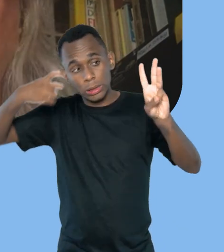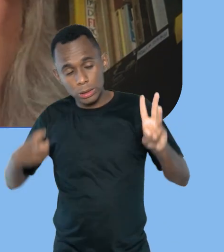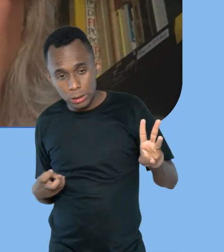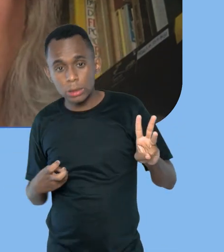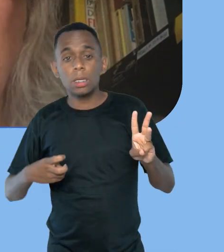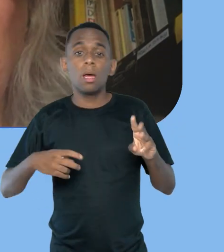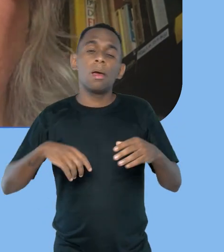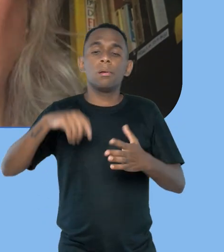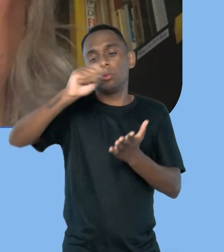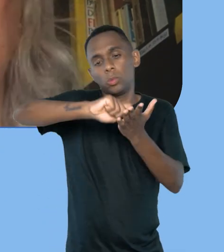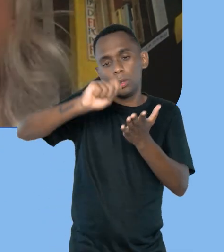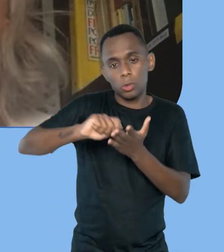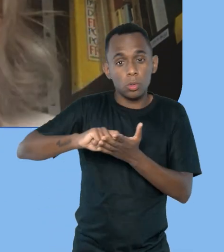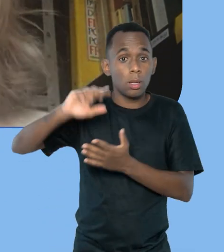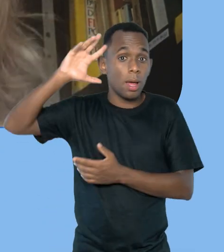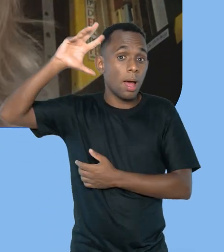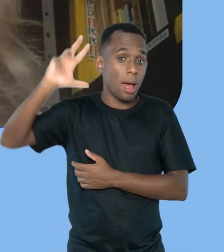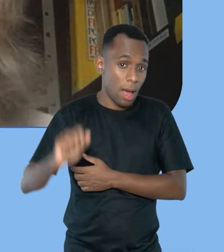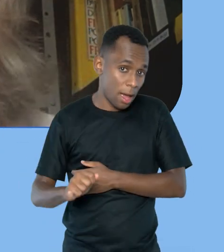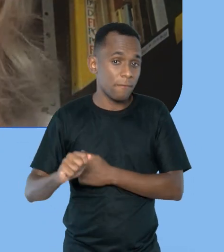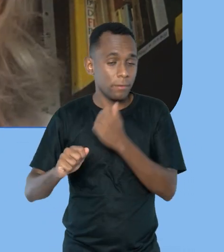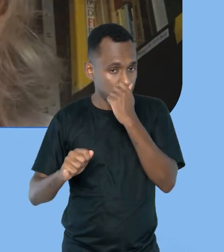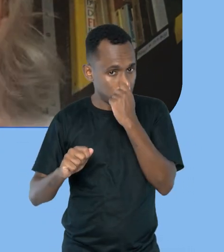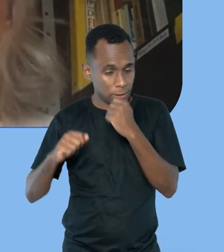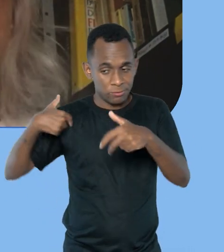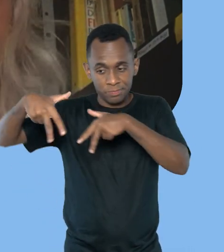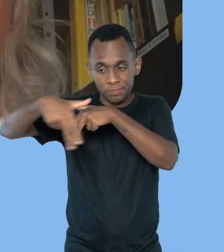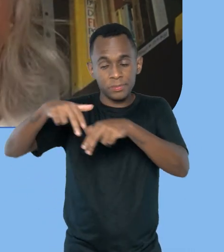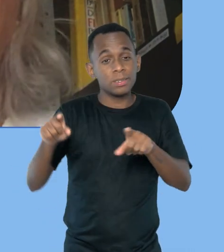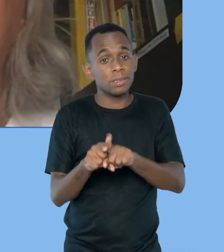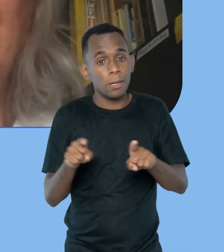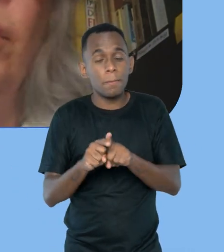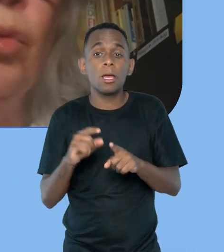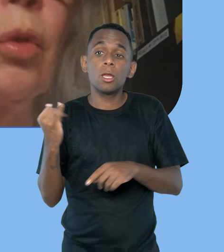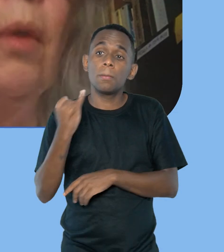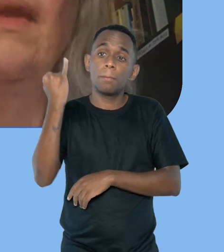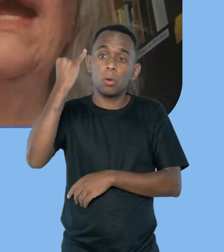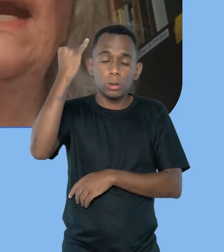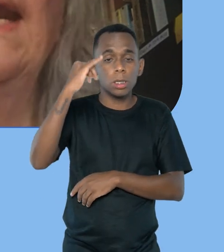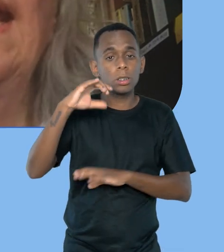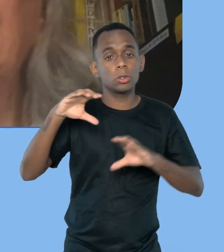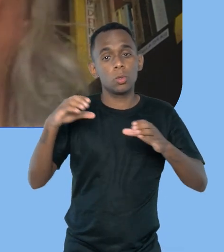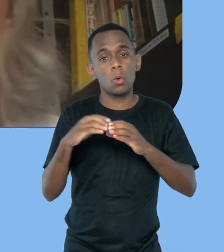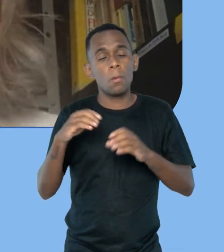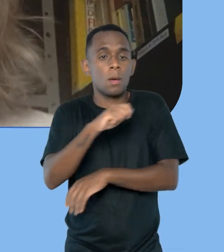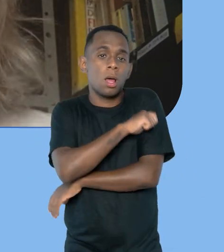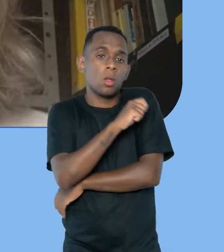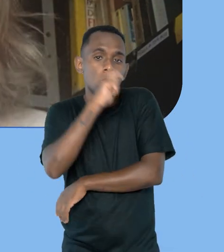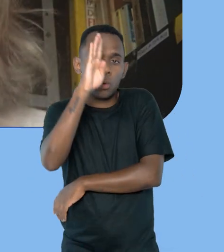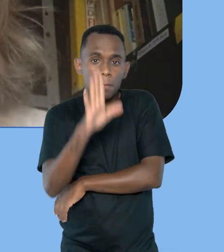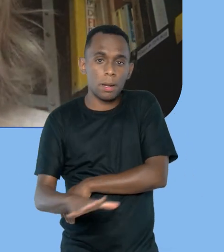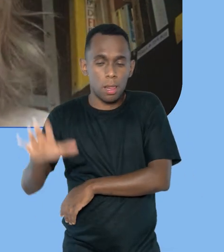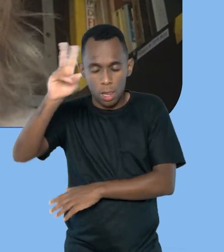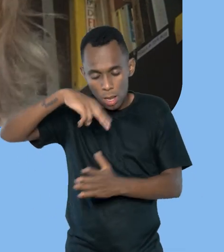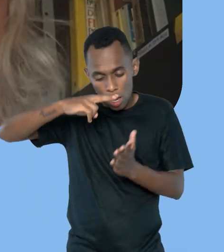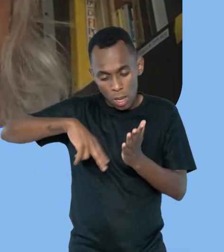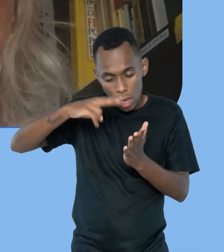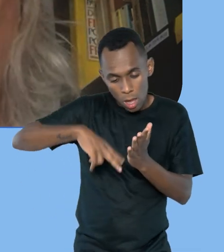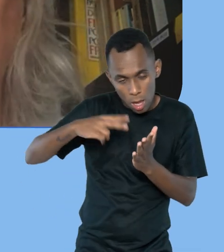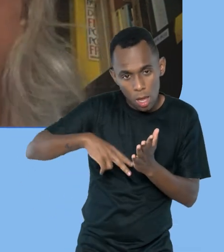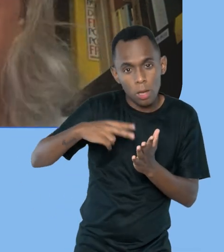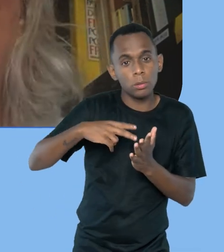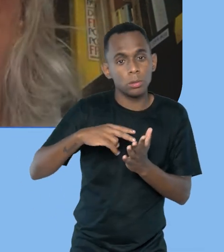autores afrodescendentes. Eu acho importante que os alunos brasileiros leiam os